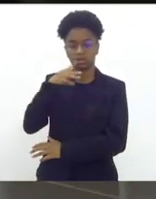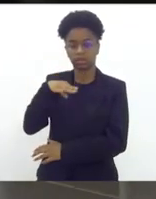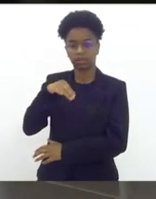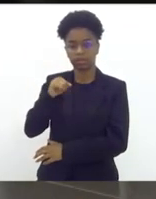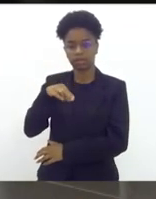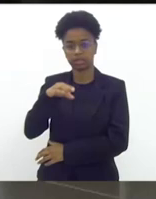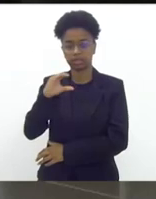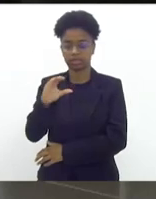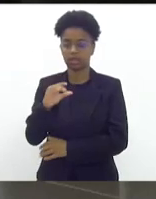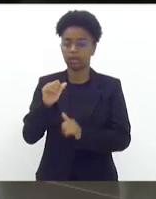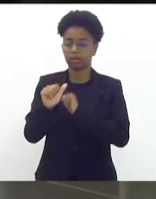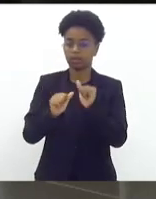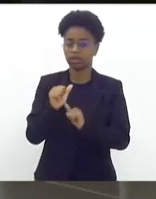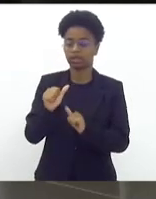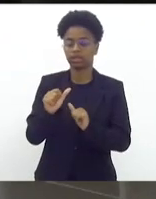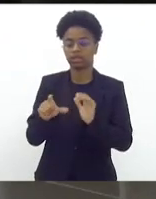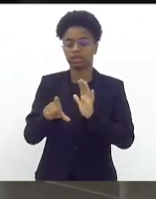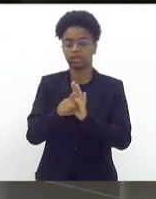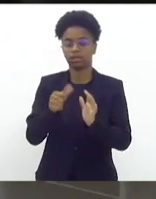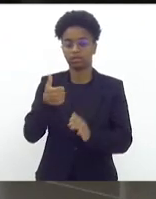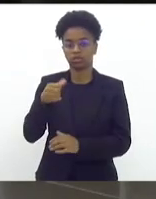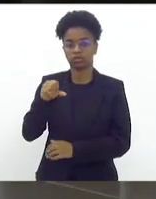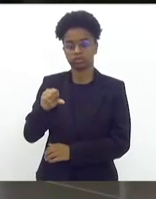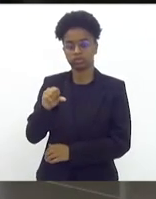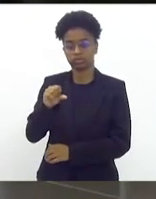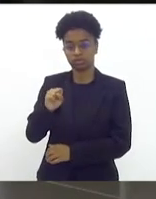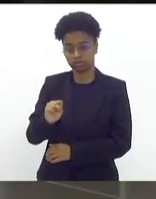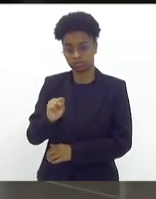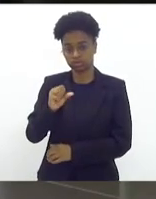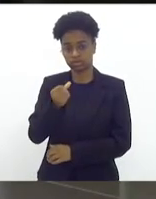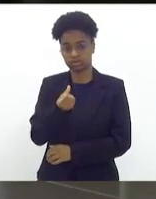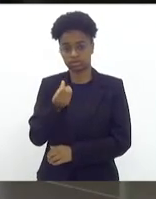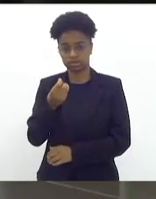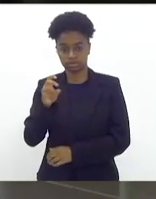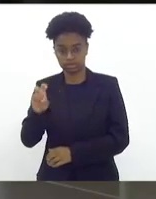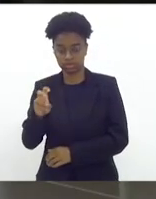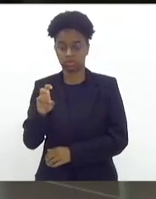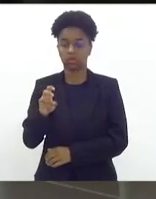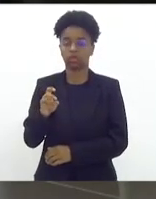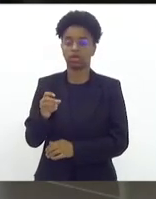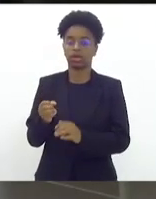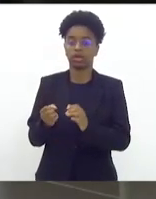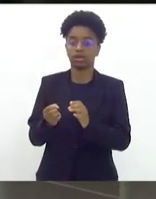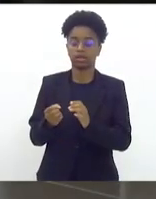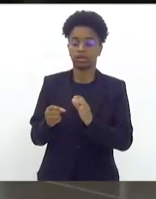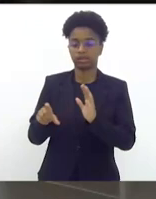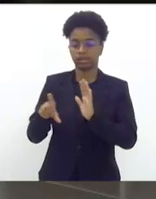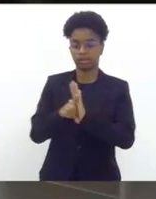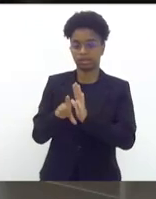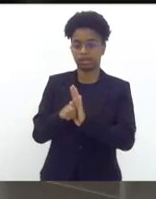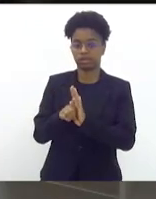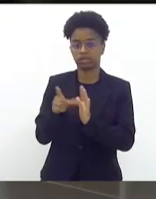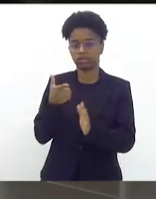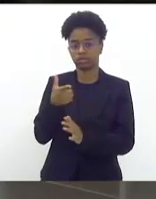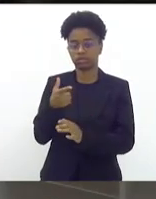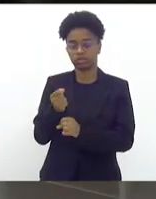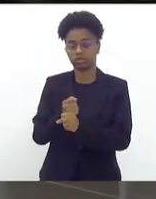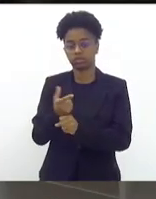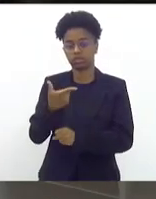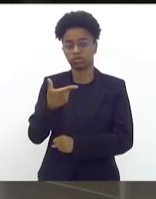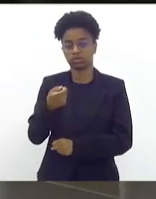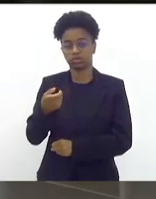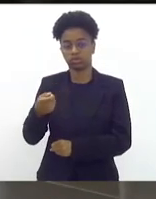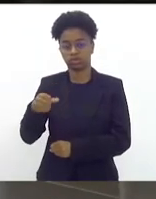Lei 8.685 de 23 de dezembro de 2019, a Lei 5.577 de 20 de novembro de 2009, a